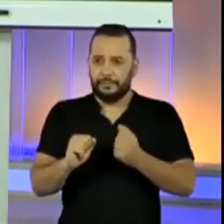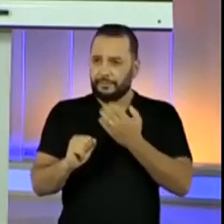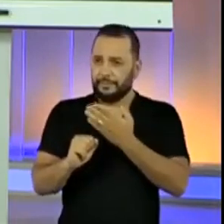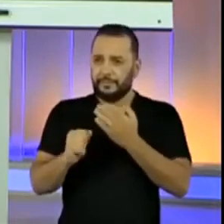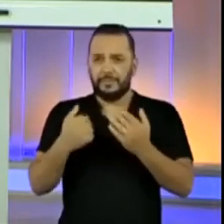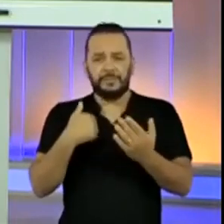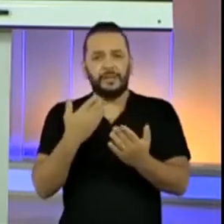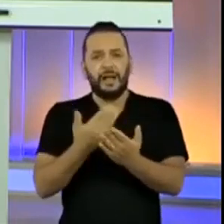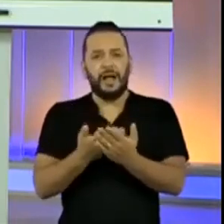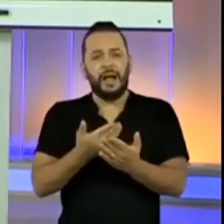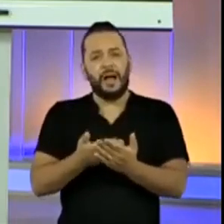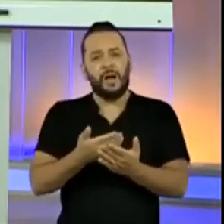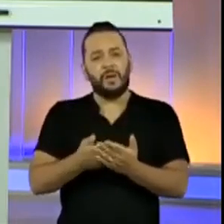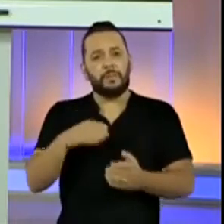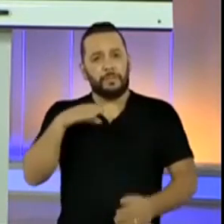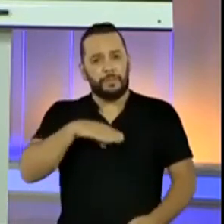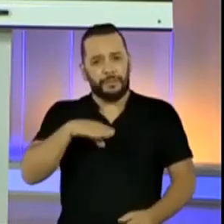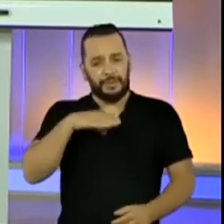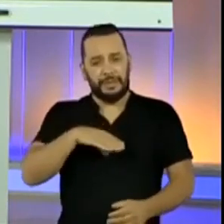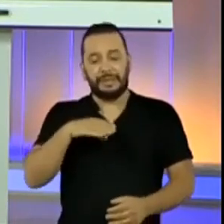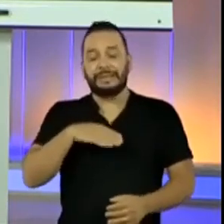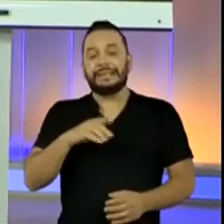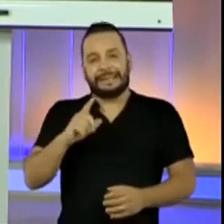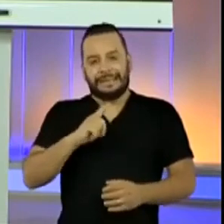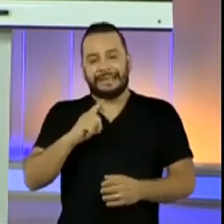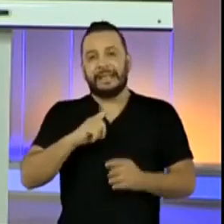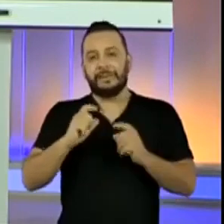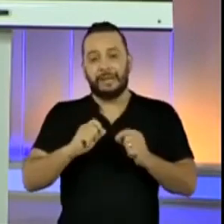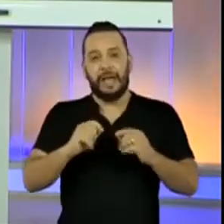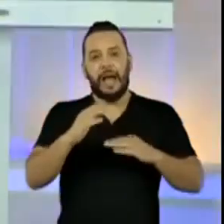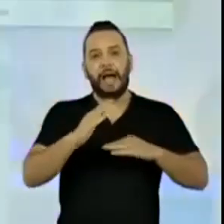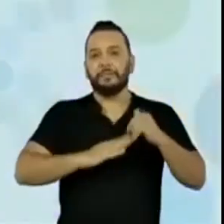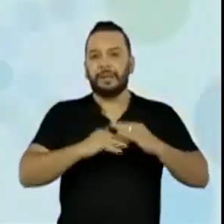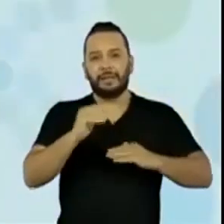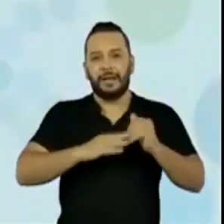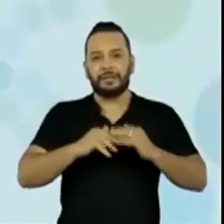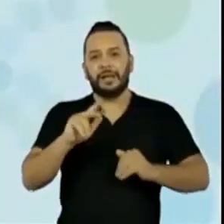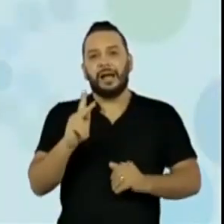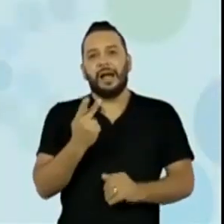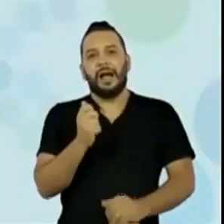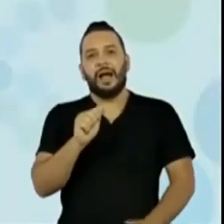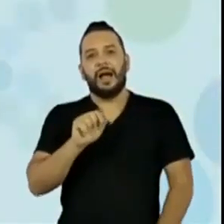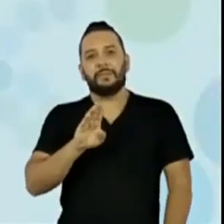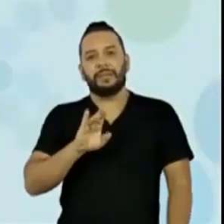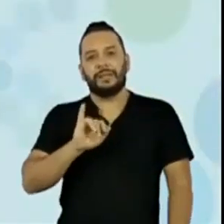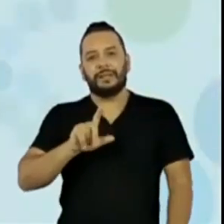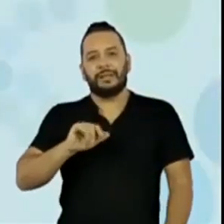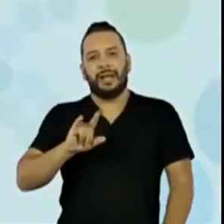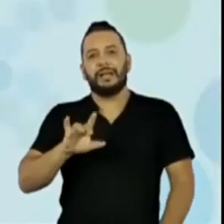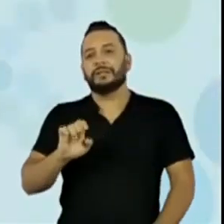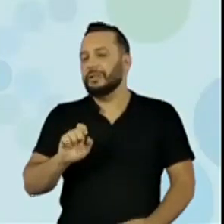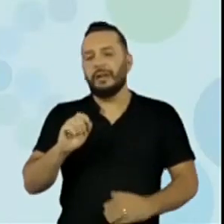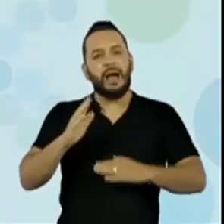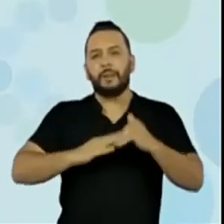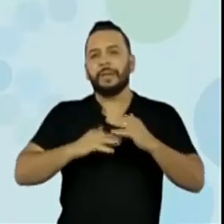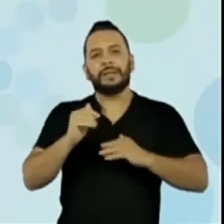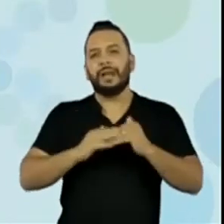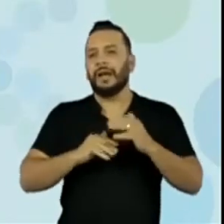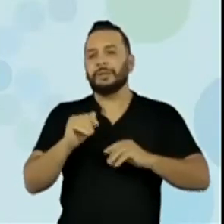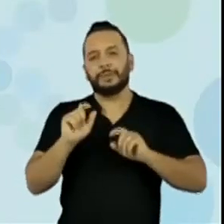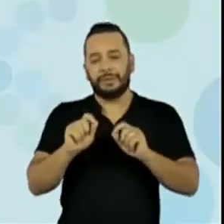Cada aula de português, a gente tem uma habilidade que a gente vai trabalhar. O que é essa habilidade? É o que a gente espera que o